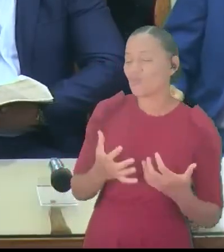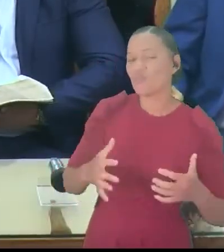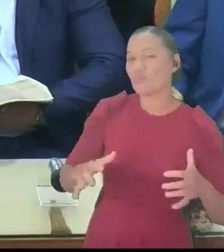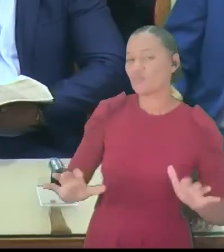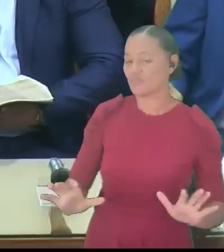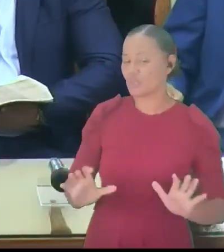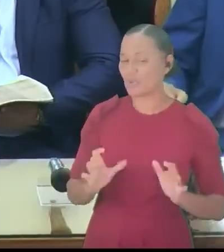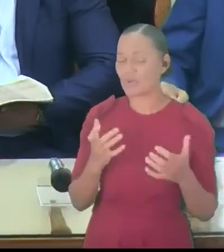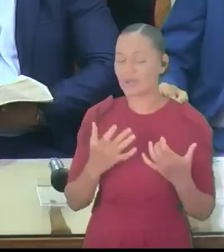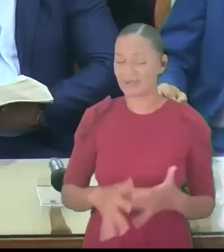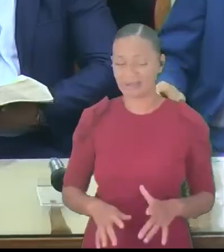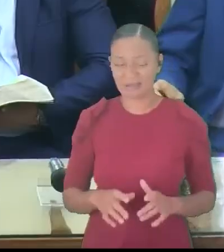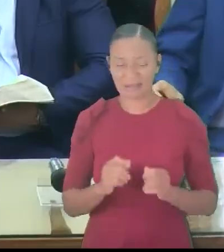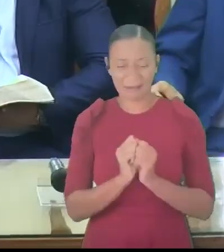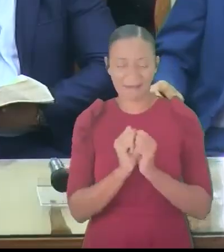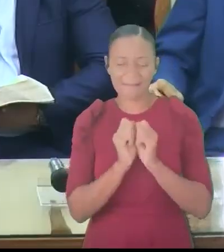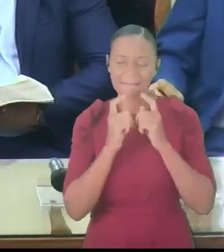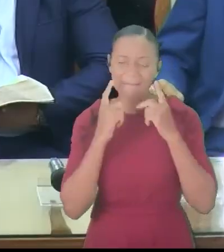seja explanada?